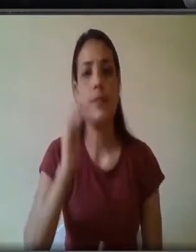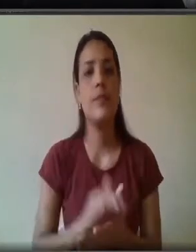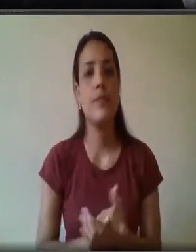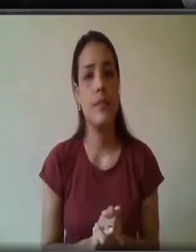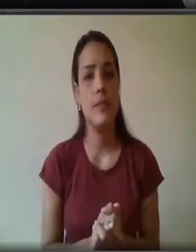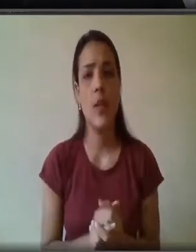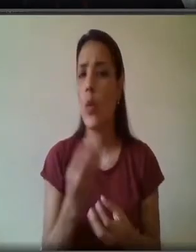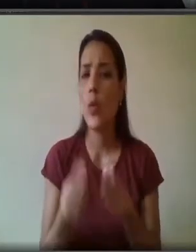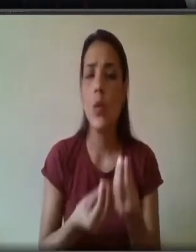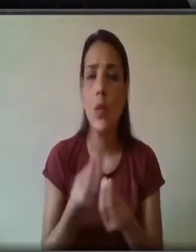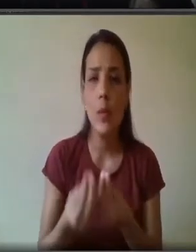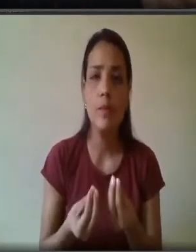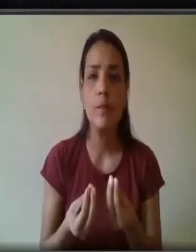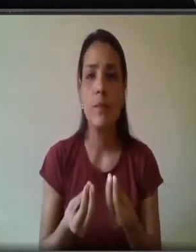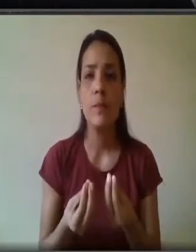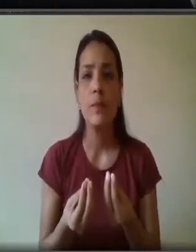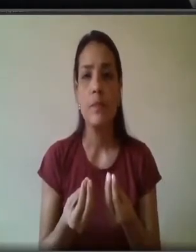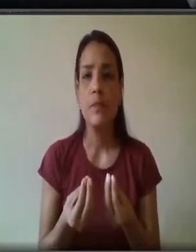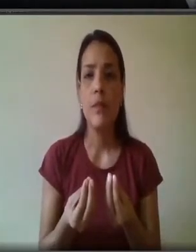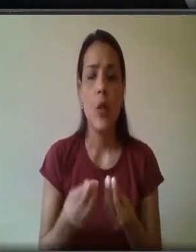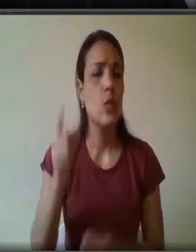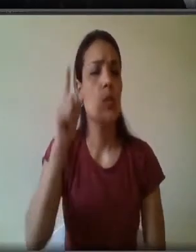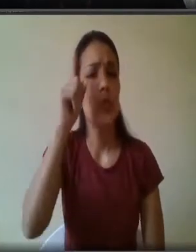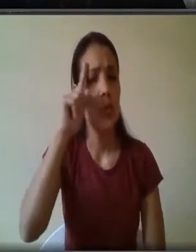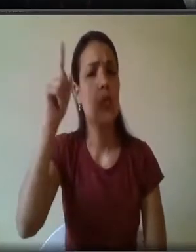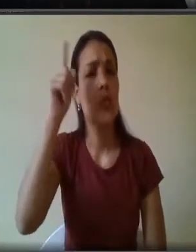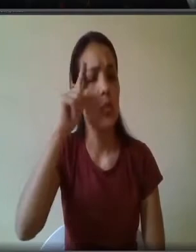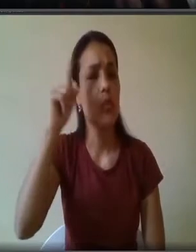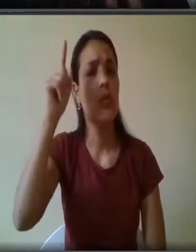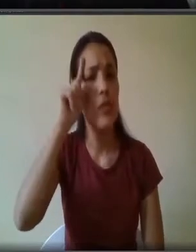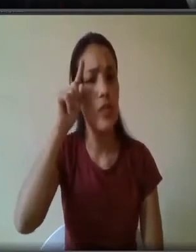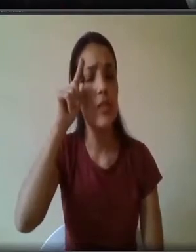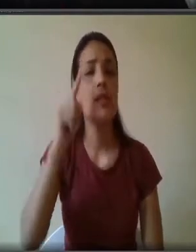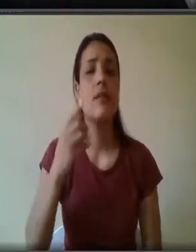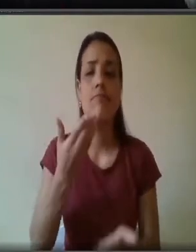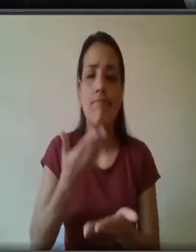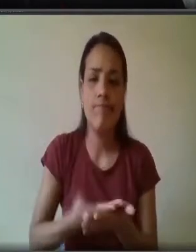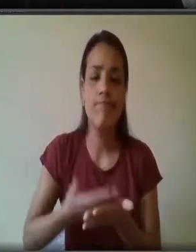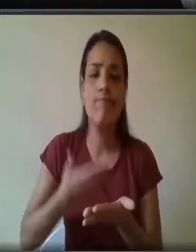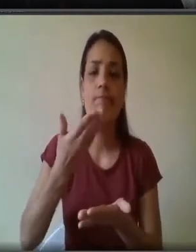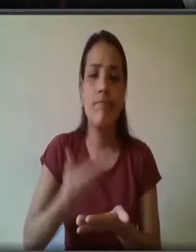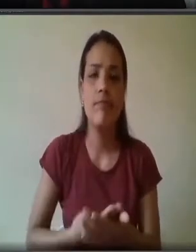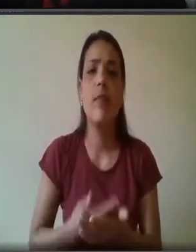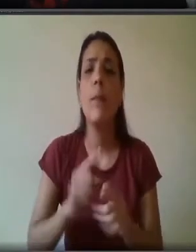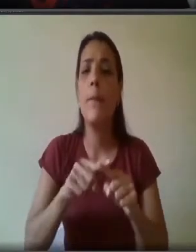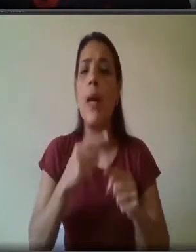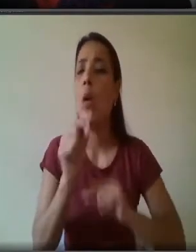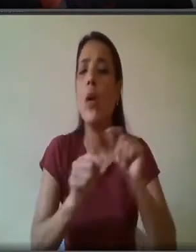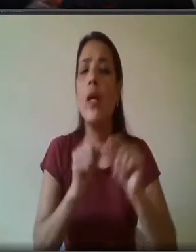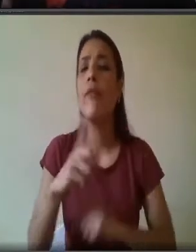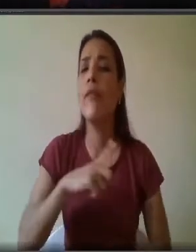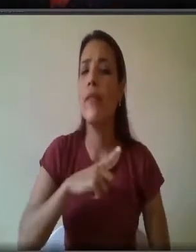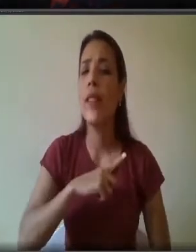isso diariamente, né? O que vai cair de geografia? Eu estou mostrando para vocês aqui,